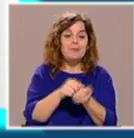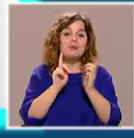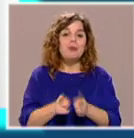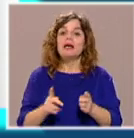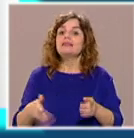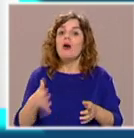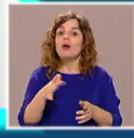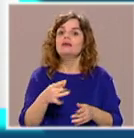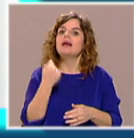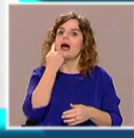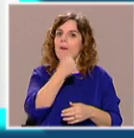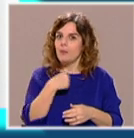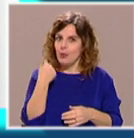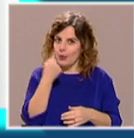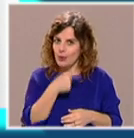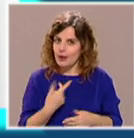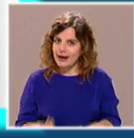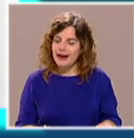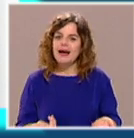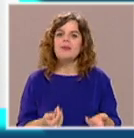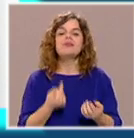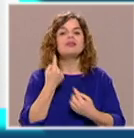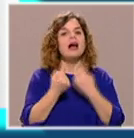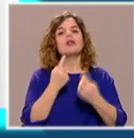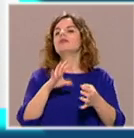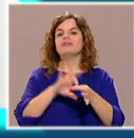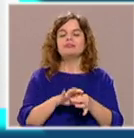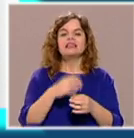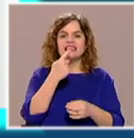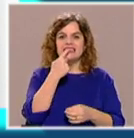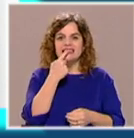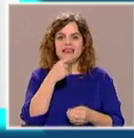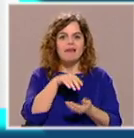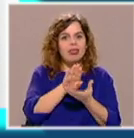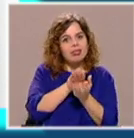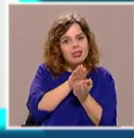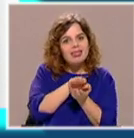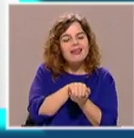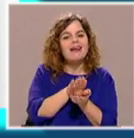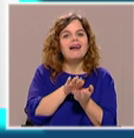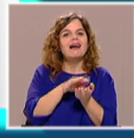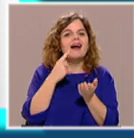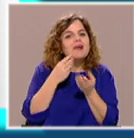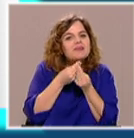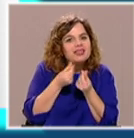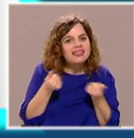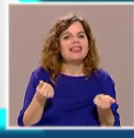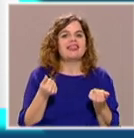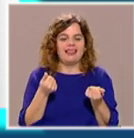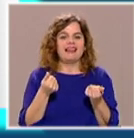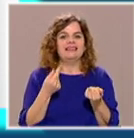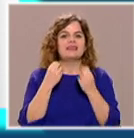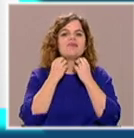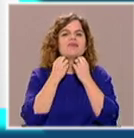na boca, onde atuam alguns órgãos, nomeadamente os dentes, a língua, e temos ali a saliva, que é produzida pelas